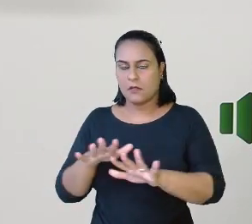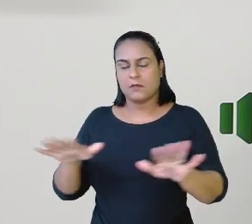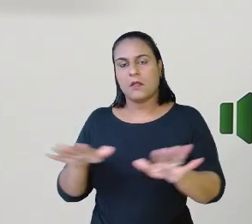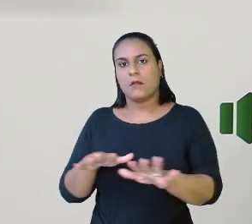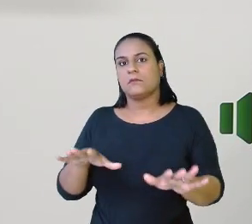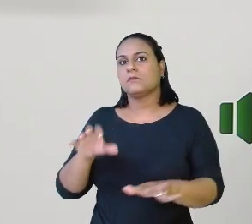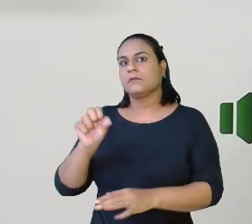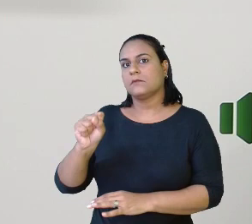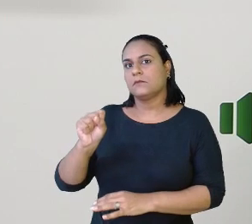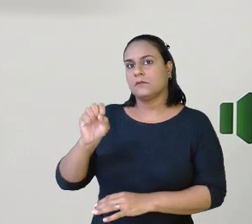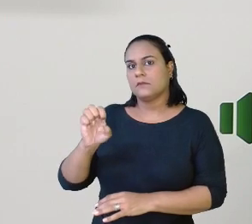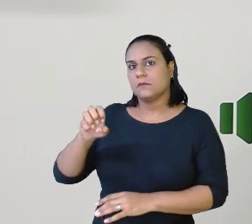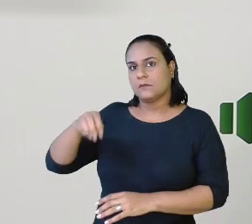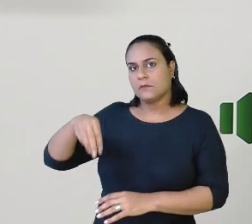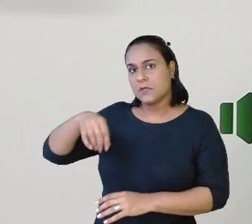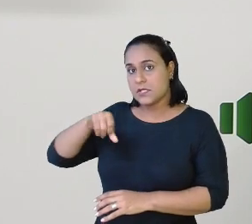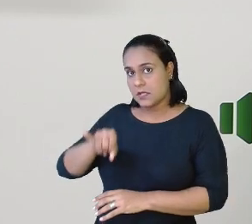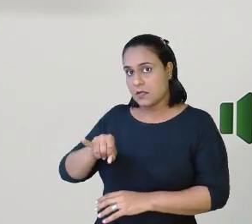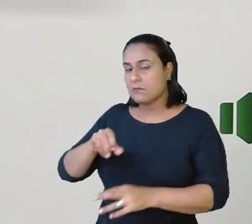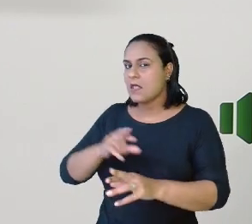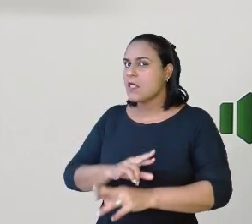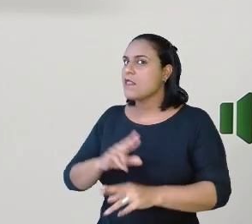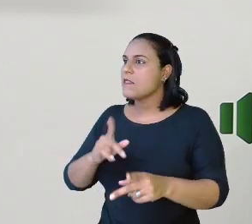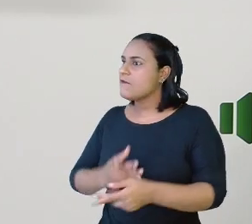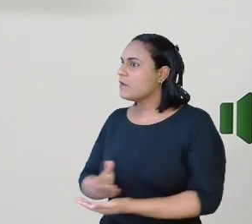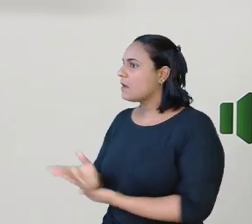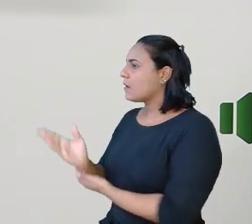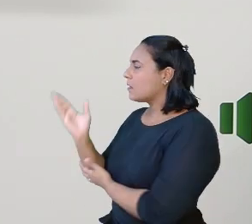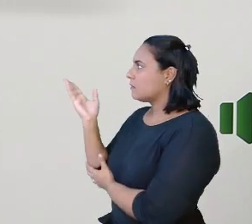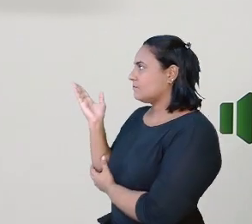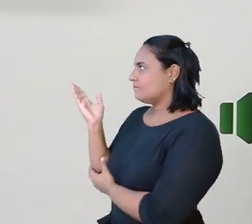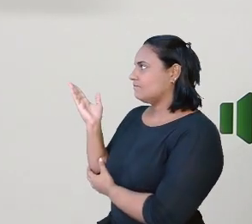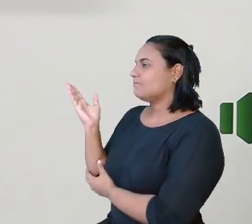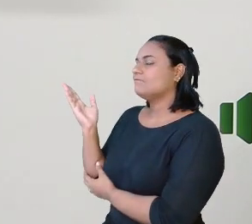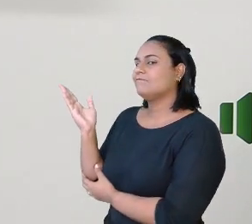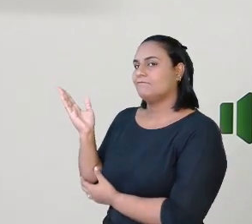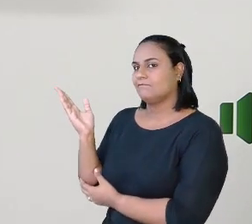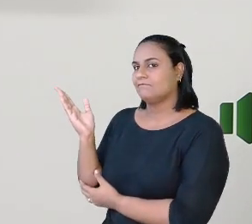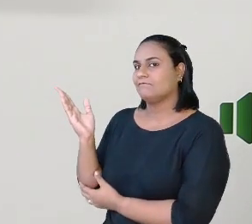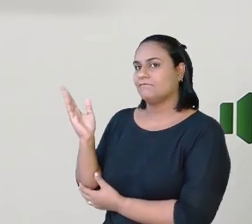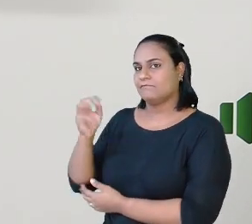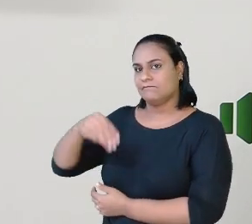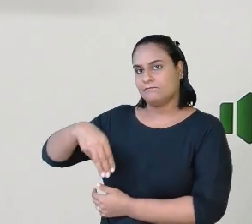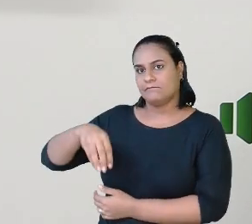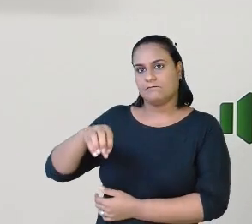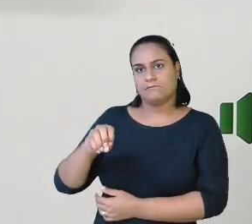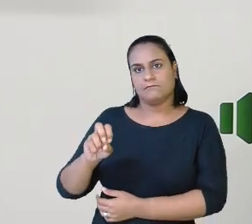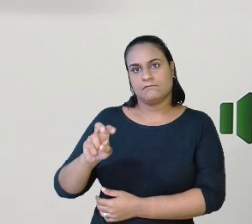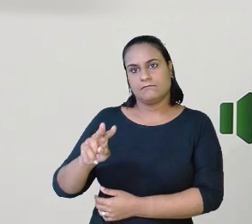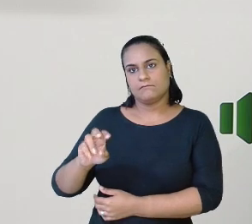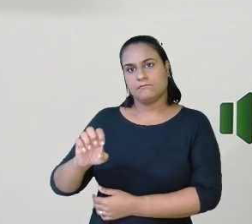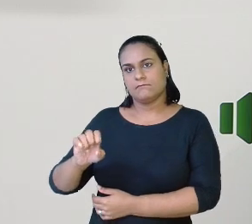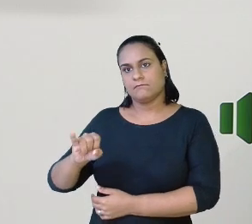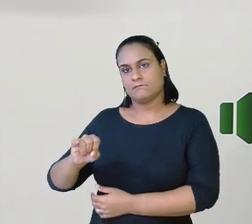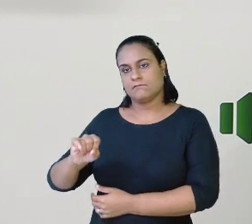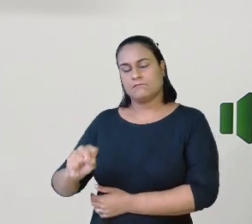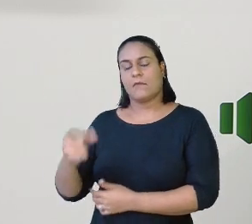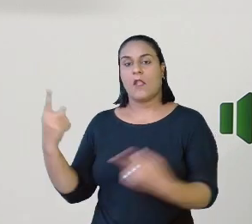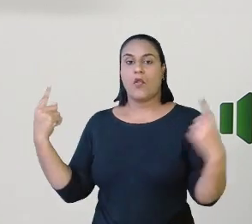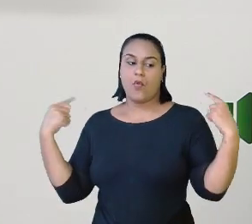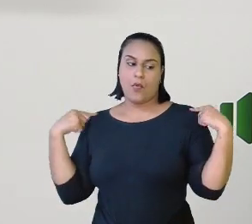semi. É bem diferente das articulações móveis, que é aquela dos ombros,